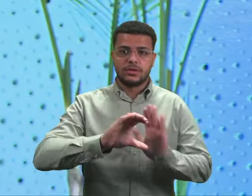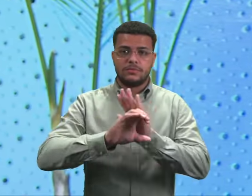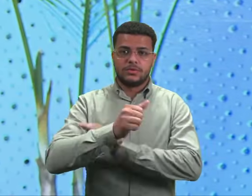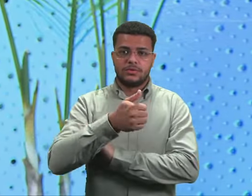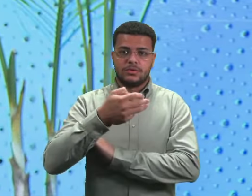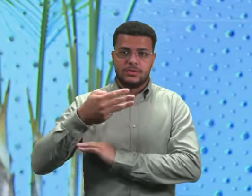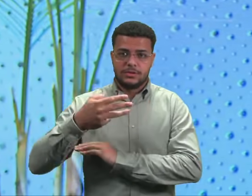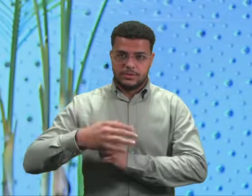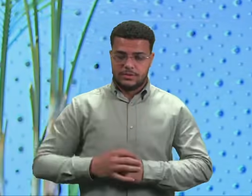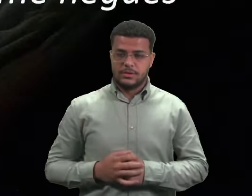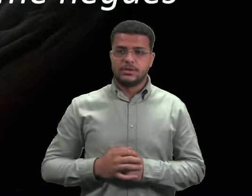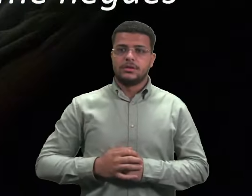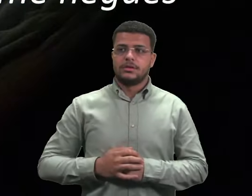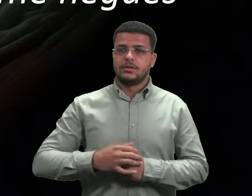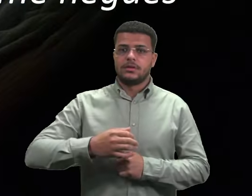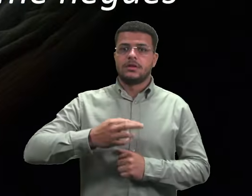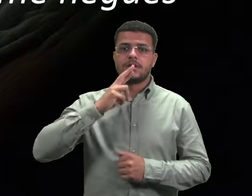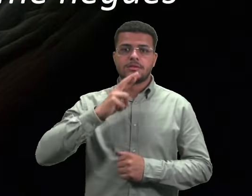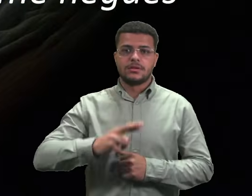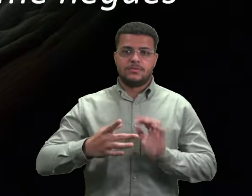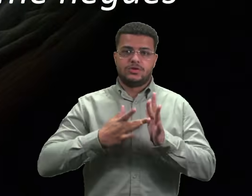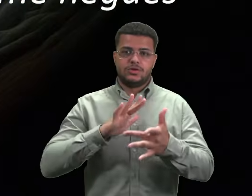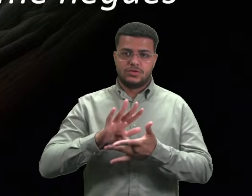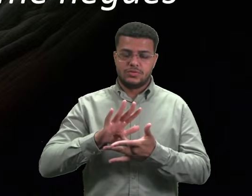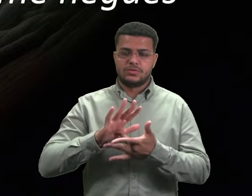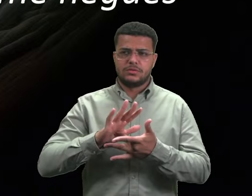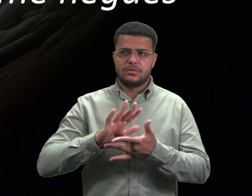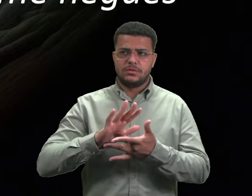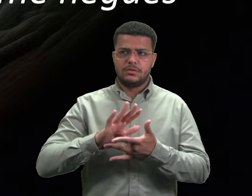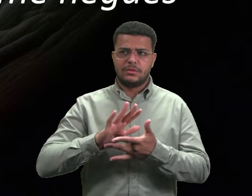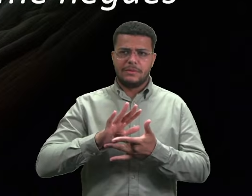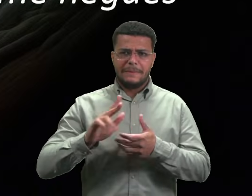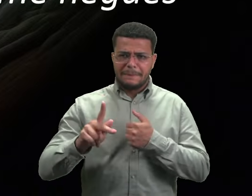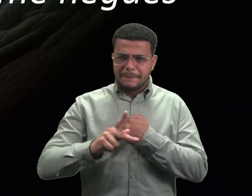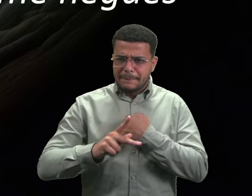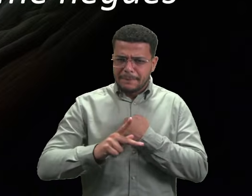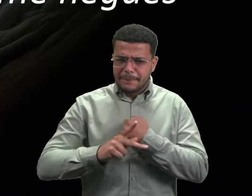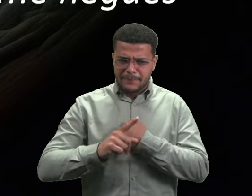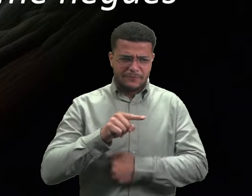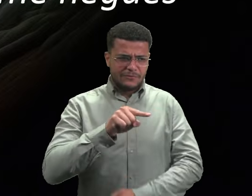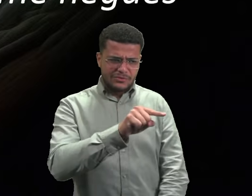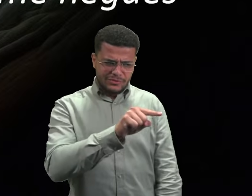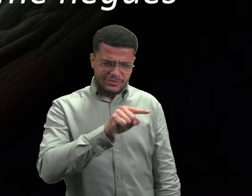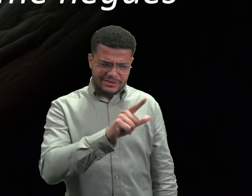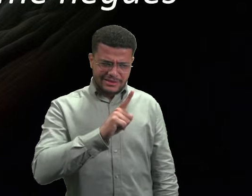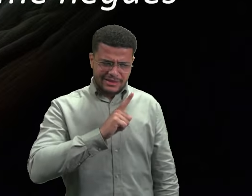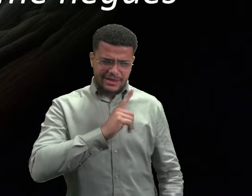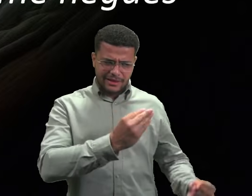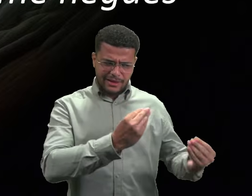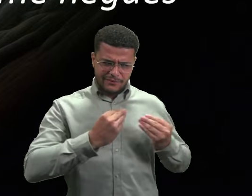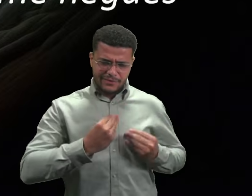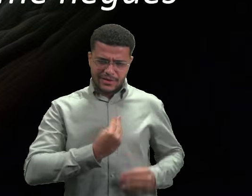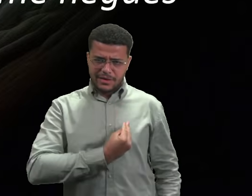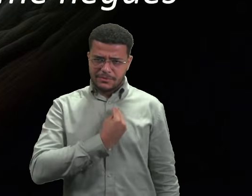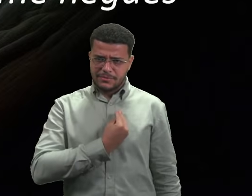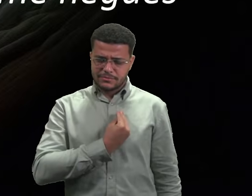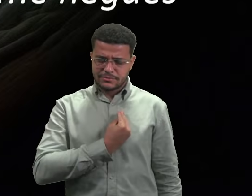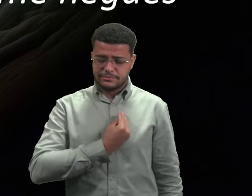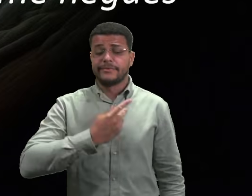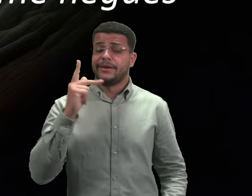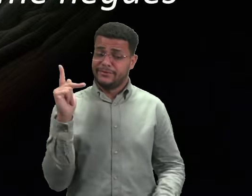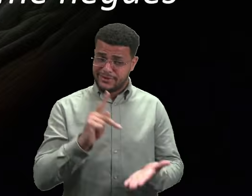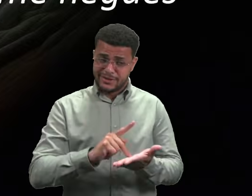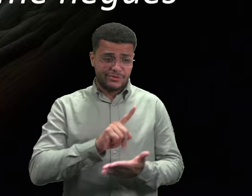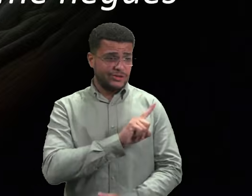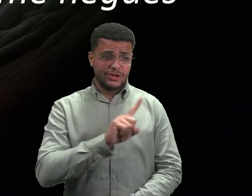Respondeu-lhe Jesus, falando para Pedro: Pedro, tu darás a tua vida por mim? Em verdade te digo que